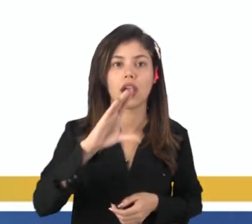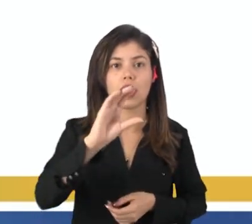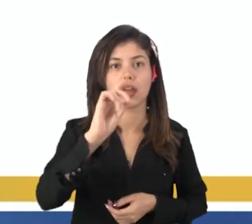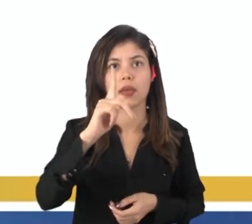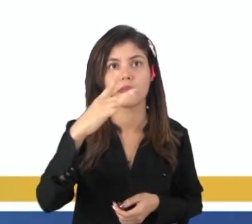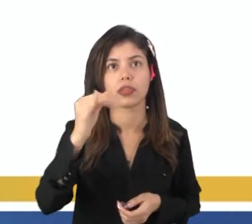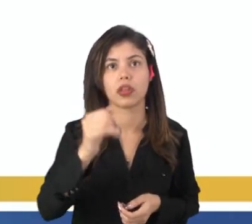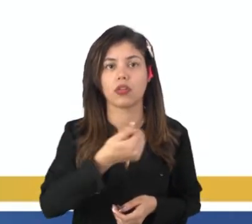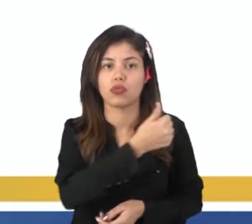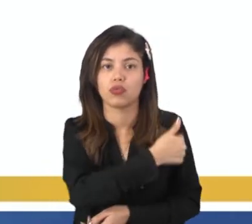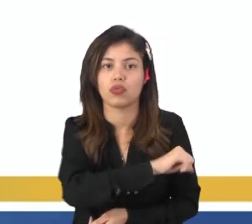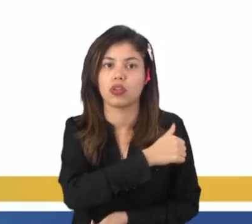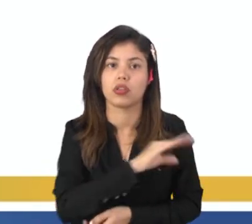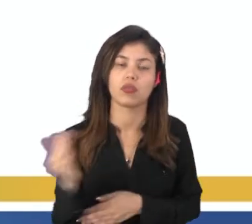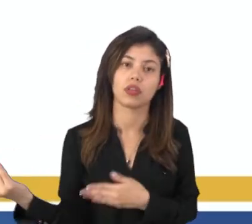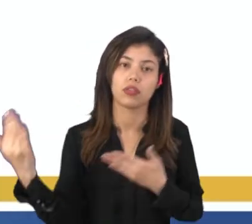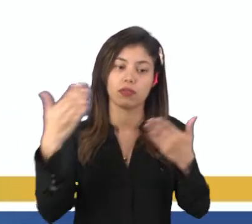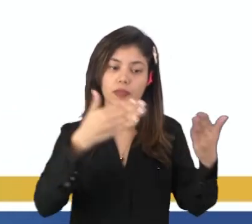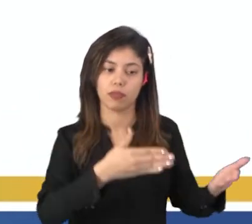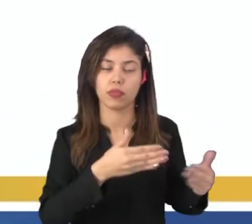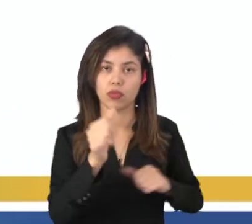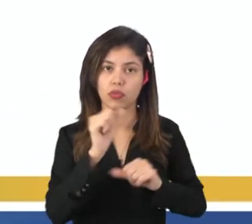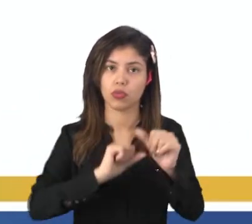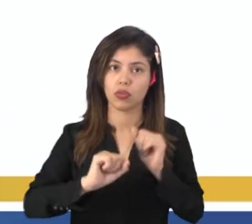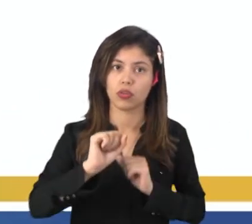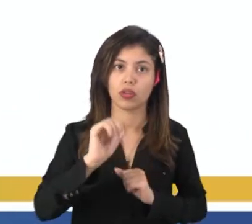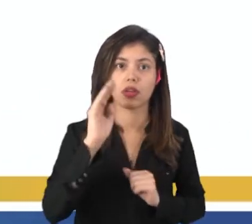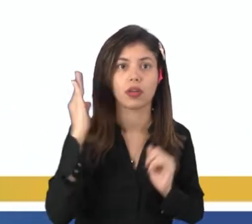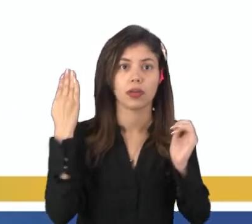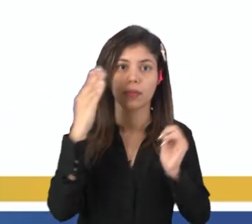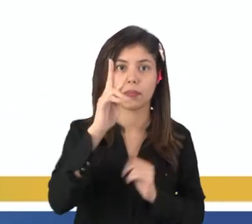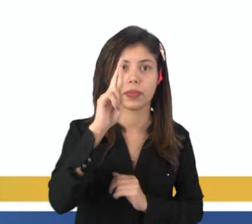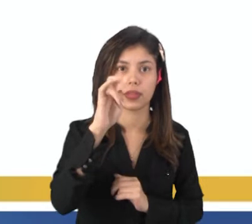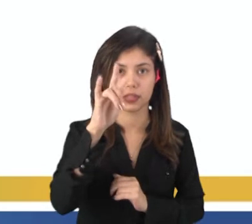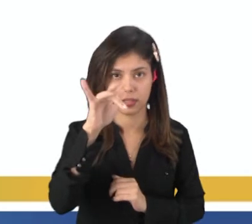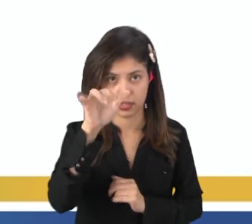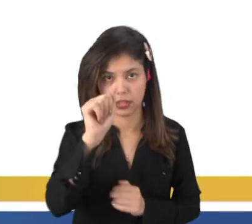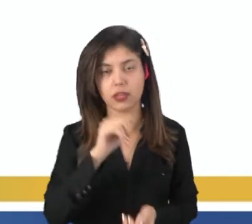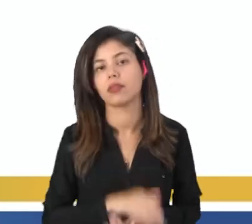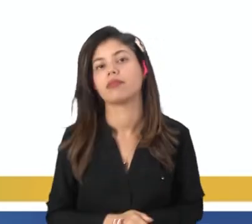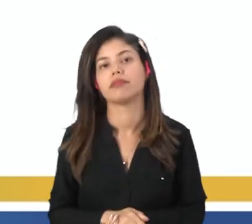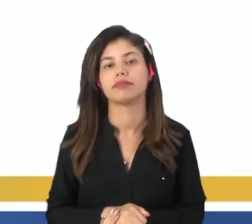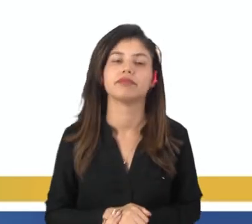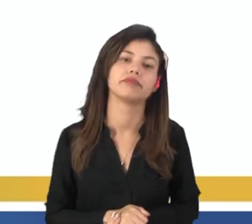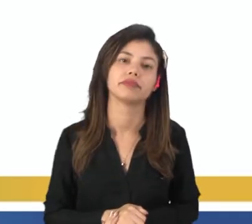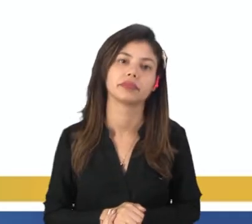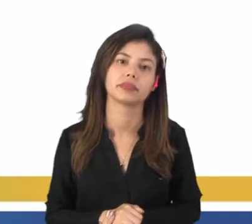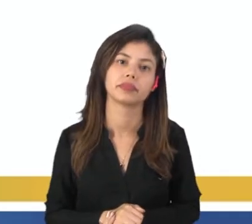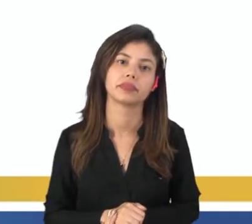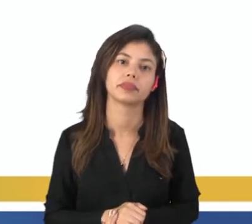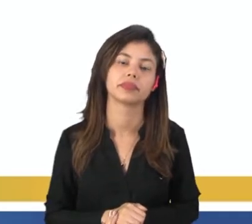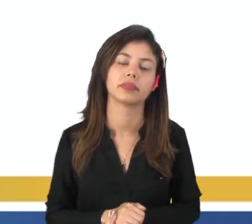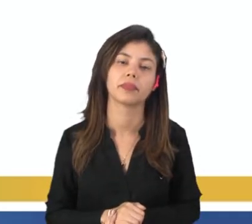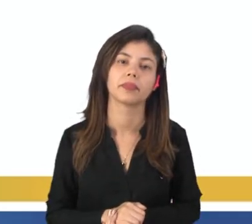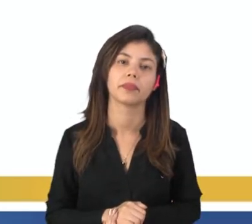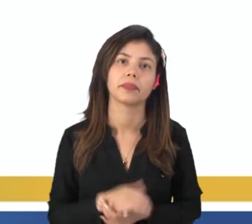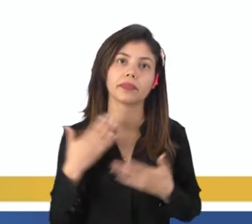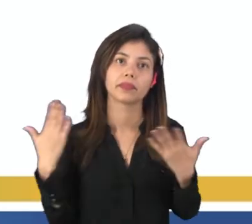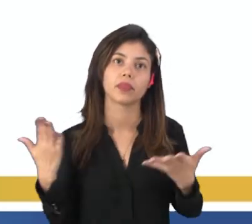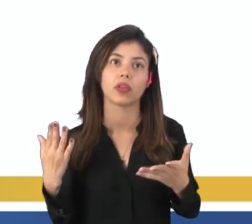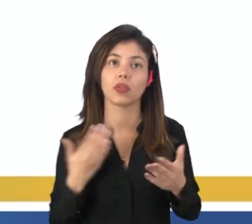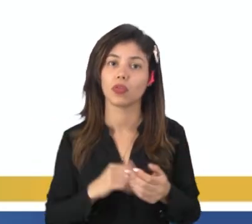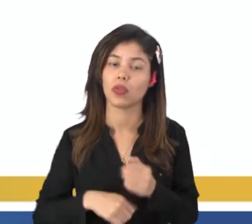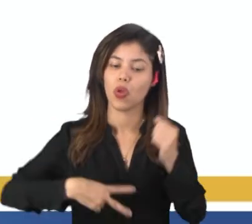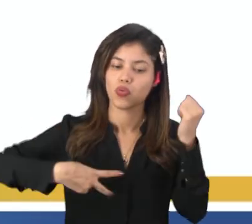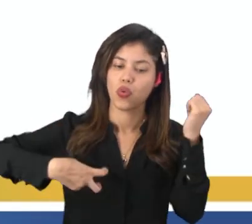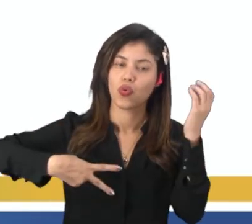saiu do Rio de Janeiro e foi para Brasília, né, que a Brasília é no meio do Cerrado, né, a capital do Brasil foi para o meio desse bioma. Então, ele começou